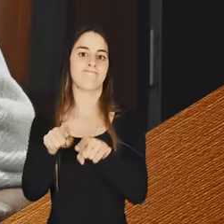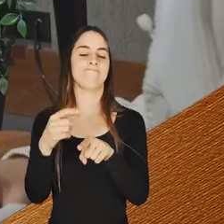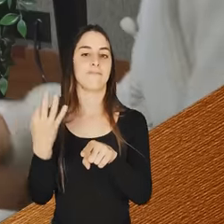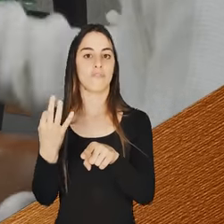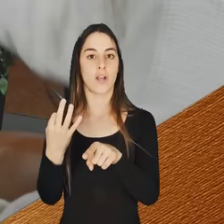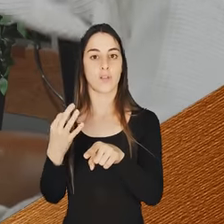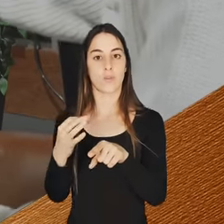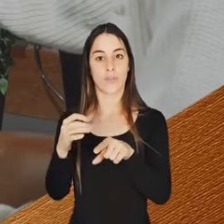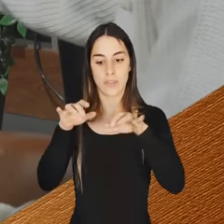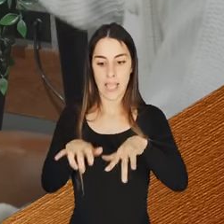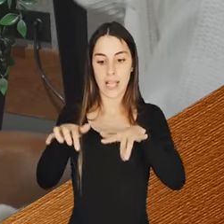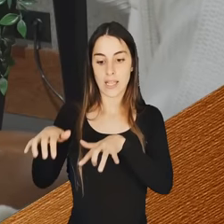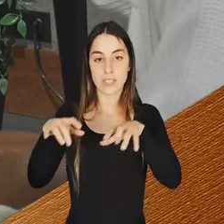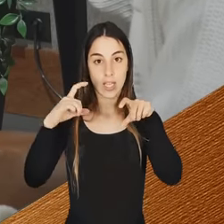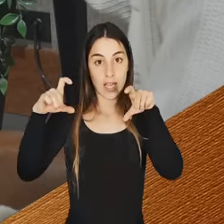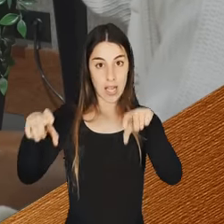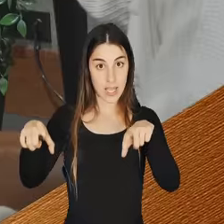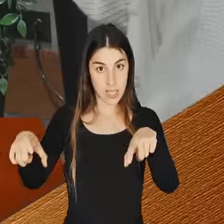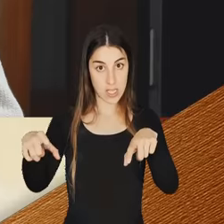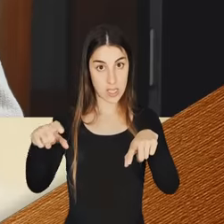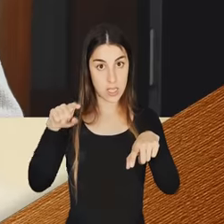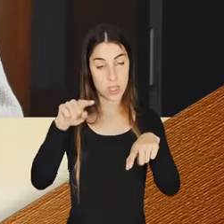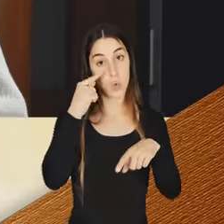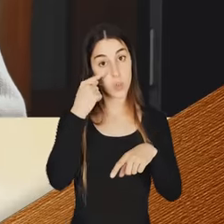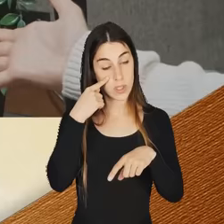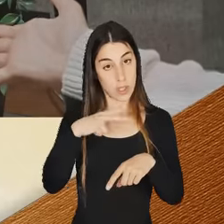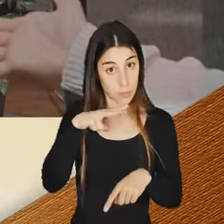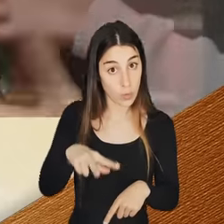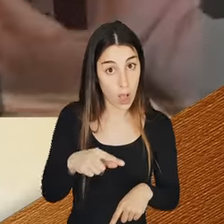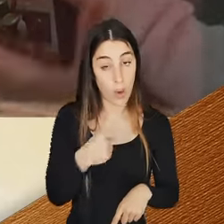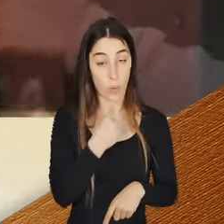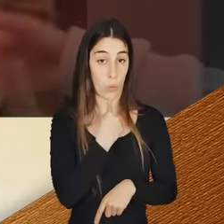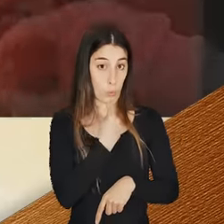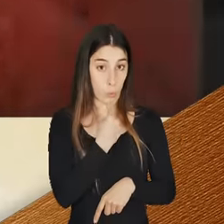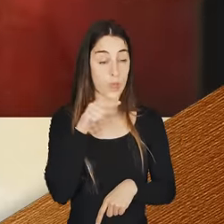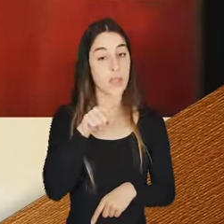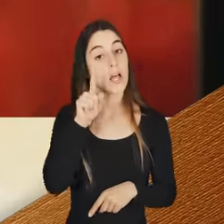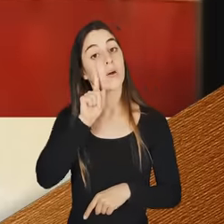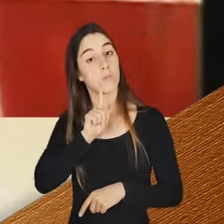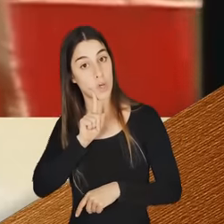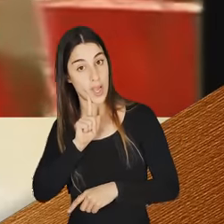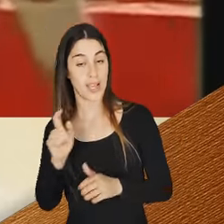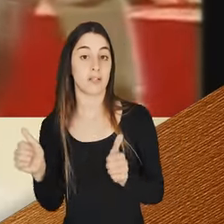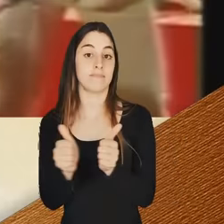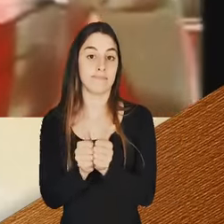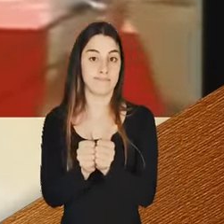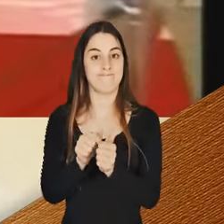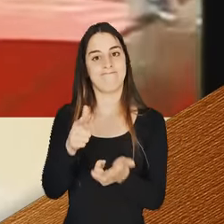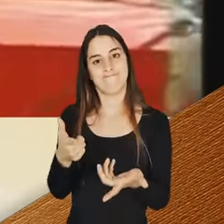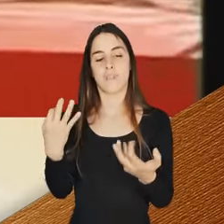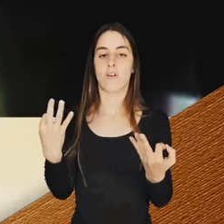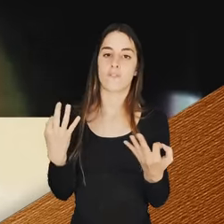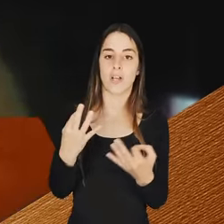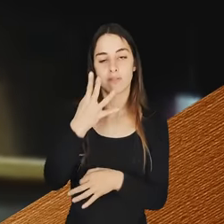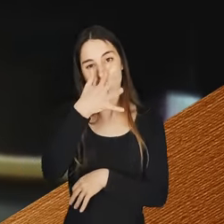gaiense. Ah, o teclista. Quase uma lenda em Portugal, estás a perceber? E em Gaia especialmente. E ele é mais a mulher, infelizmente, que uma música não dava dinheiro ou tanta